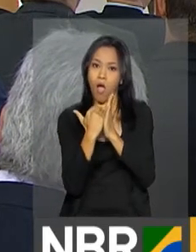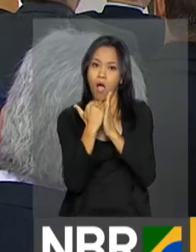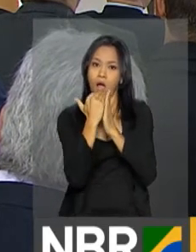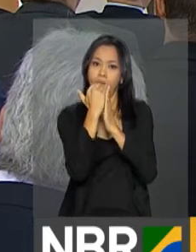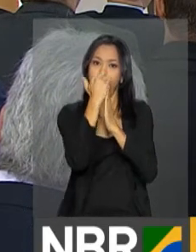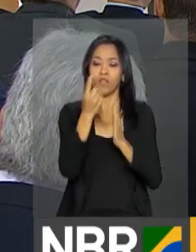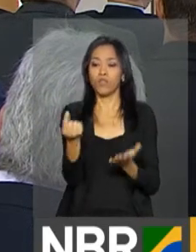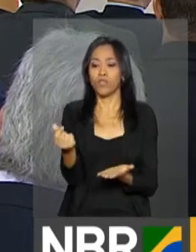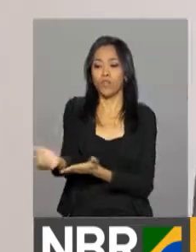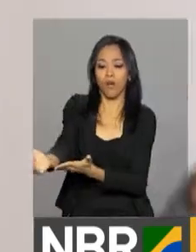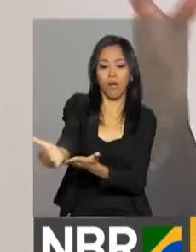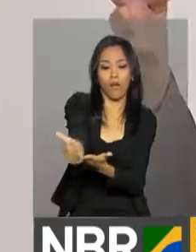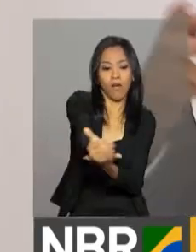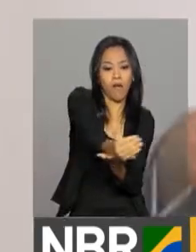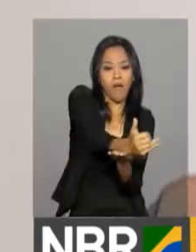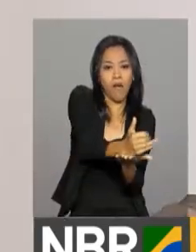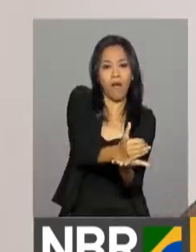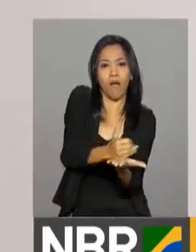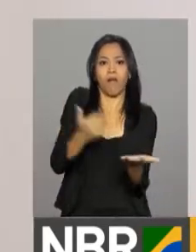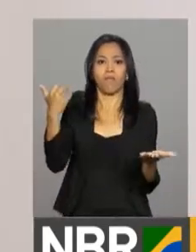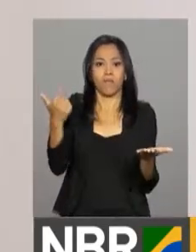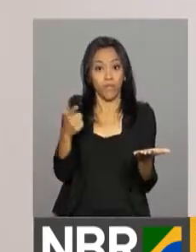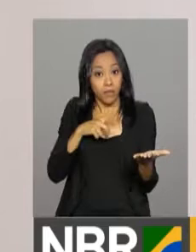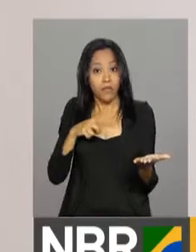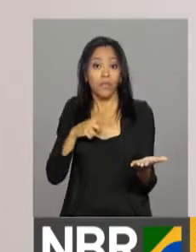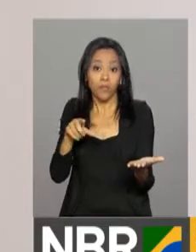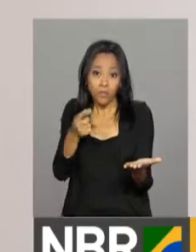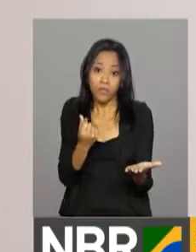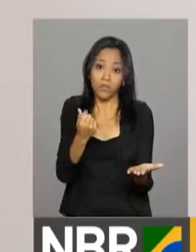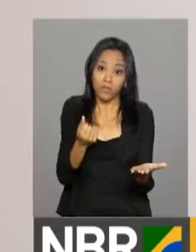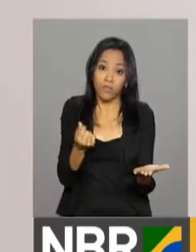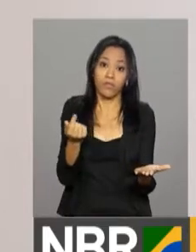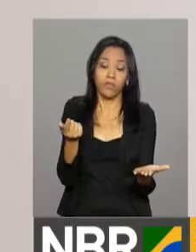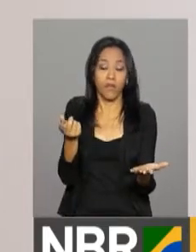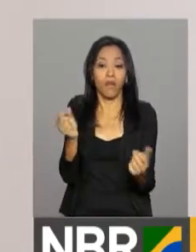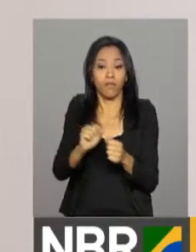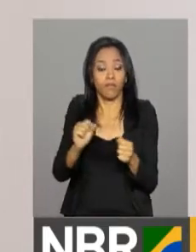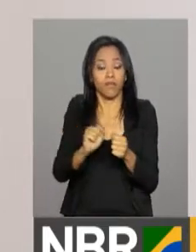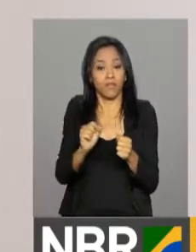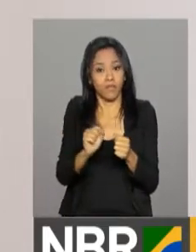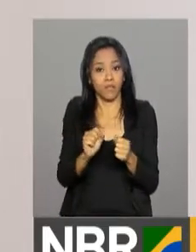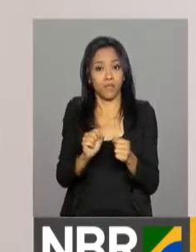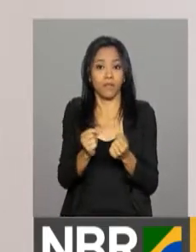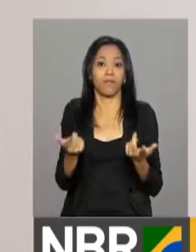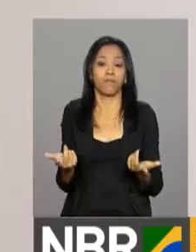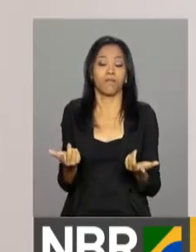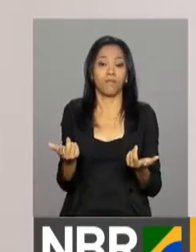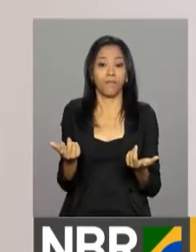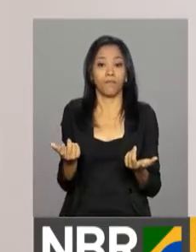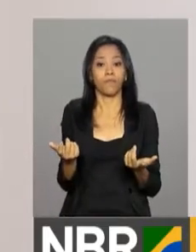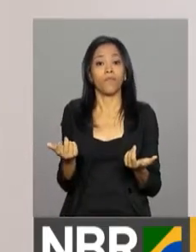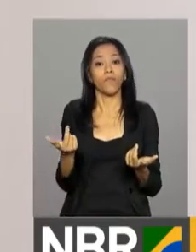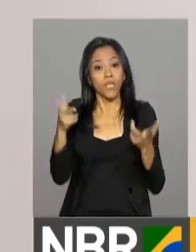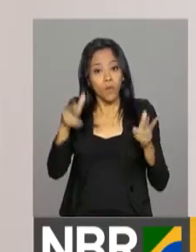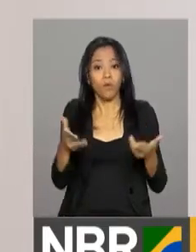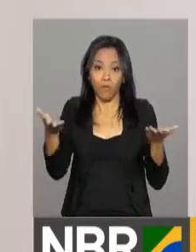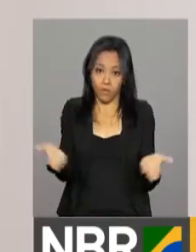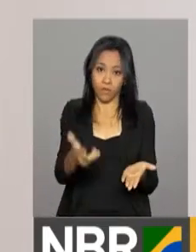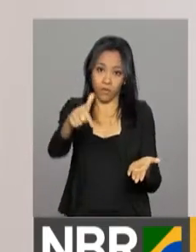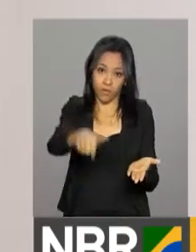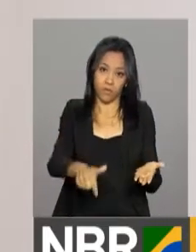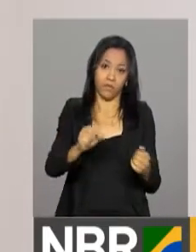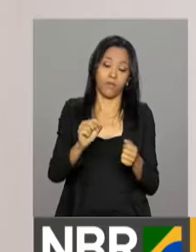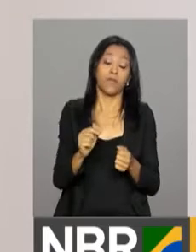crescendo nós temos recursos para praticar atos tal como aquele que hoje nós estamos aqui é praticando e quero dedicar